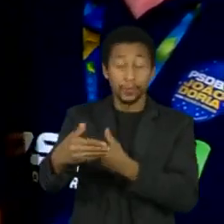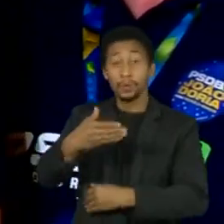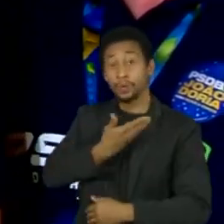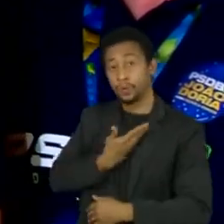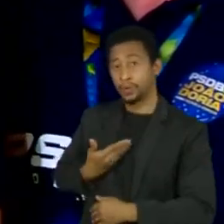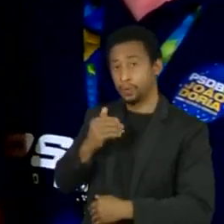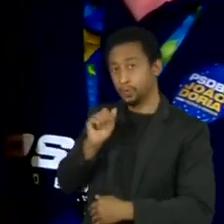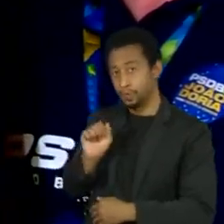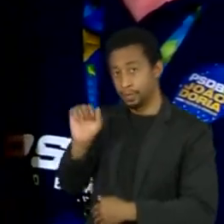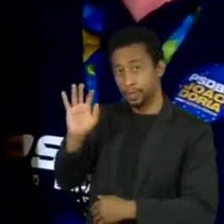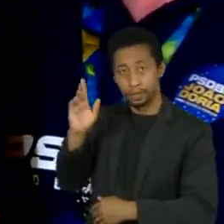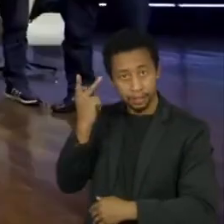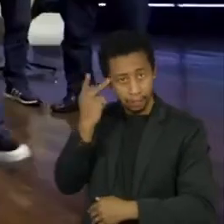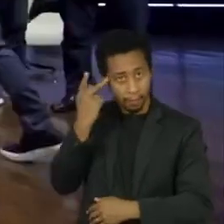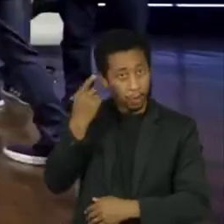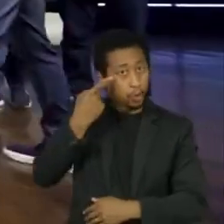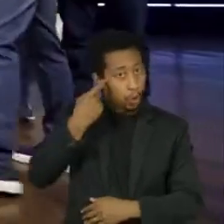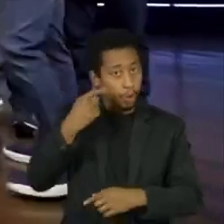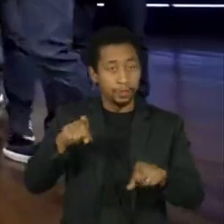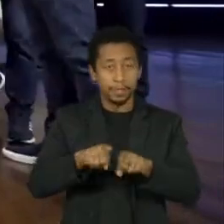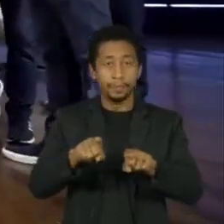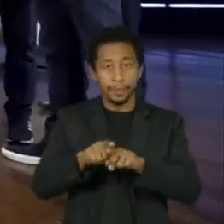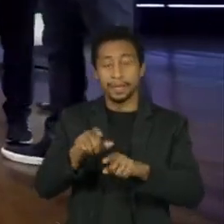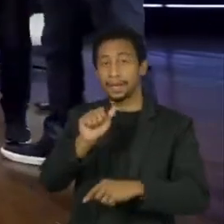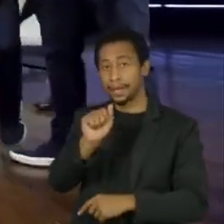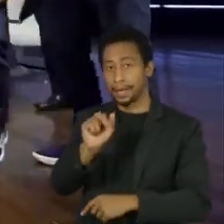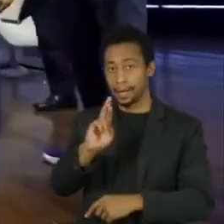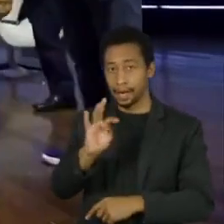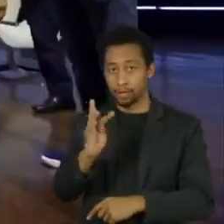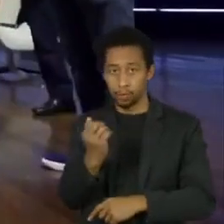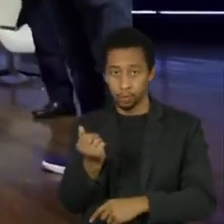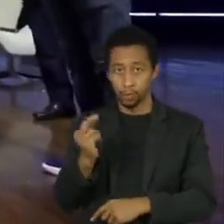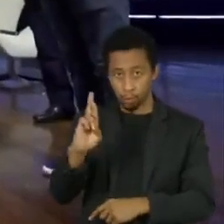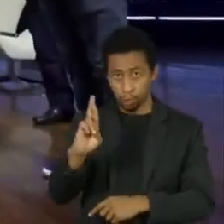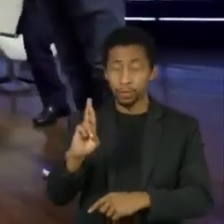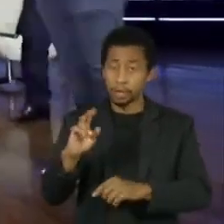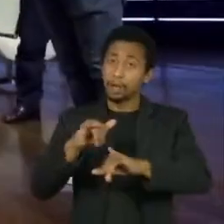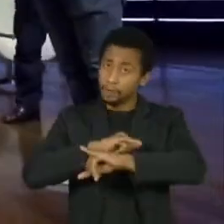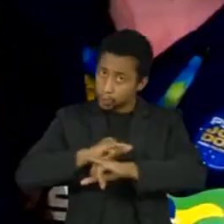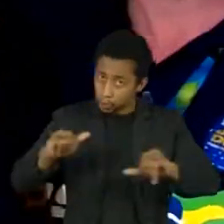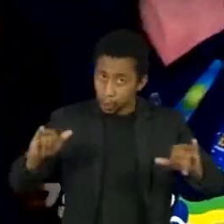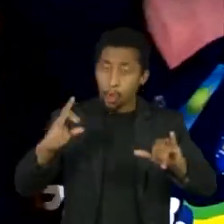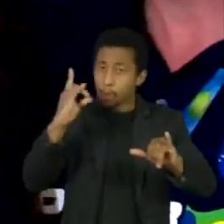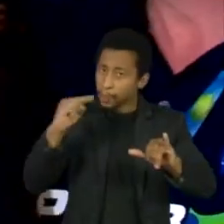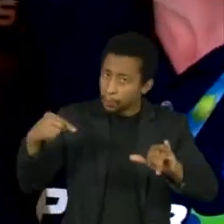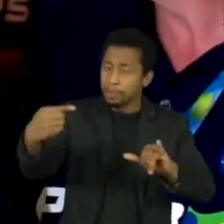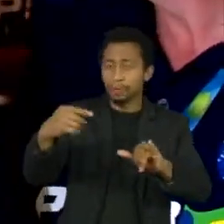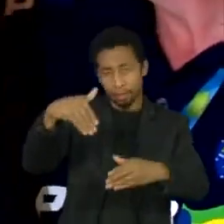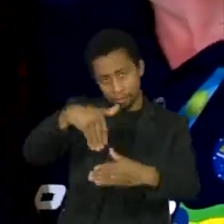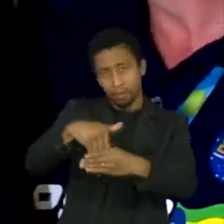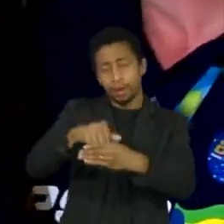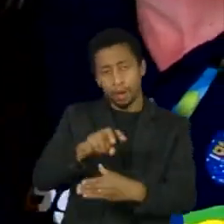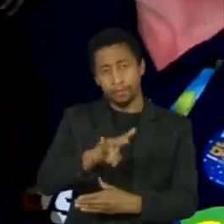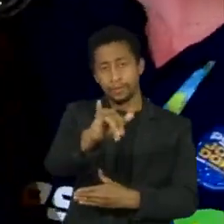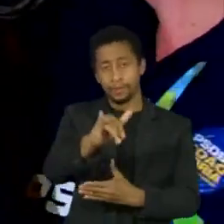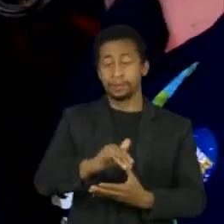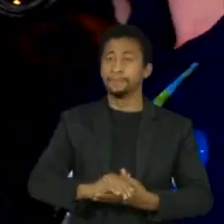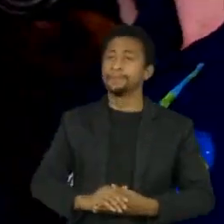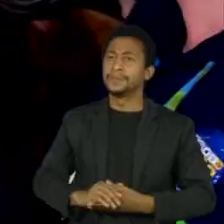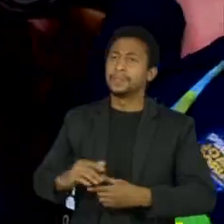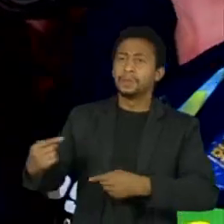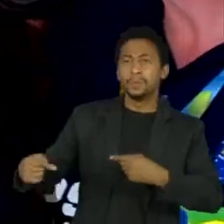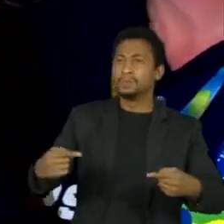o ex-senador Arthur Virgílio preferem que a votação seja concluída no próximo domingo. E essa não é uma questão política, é uma